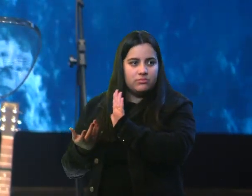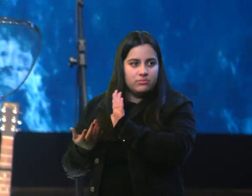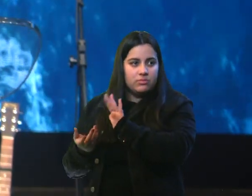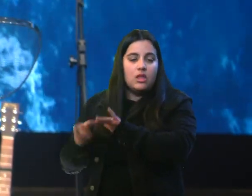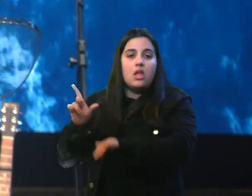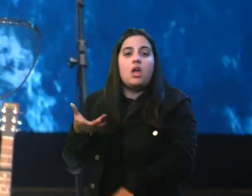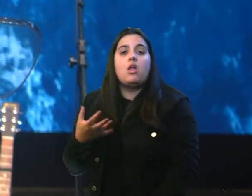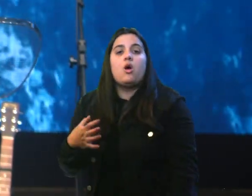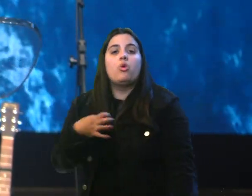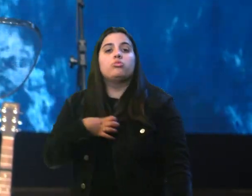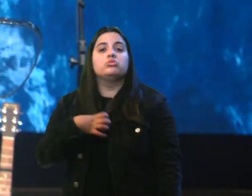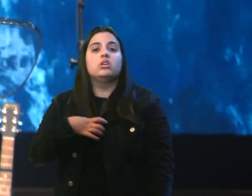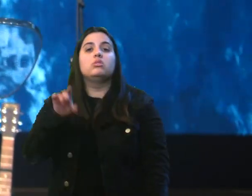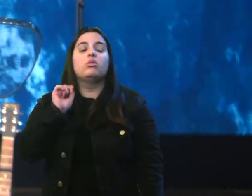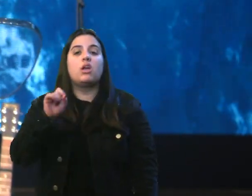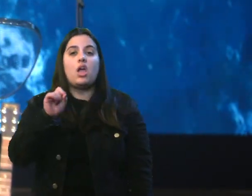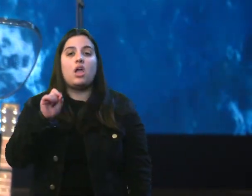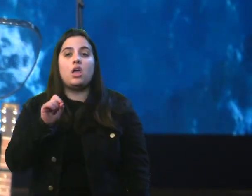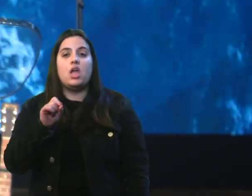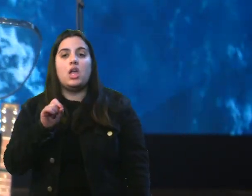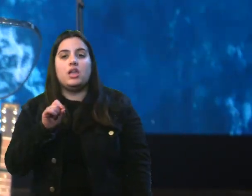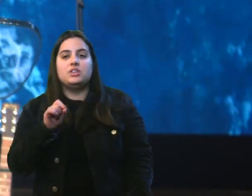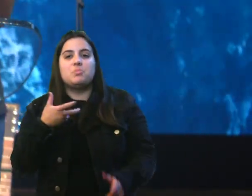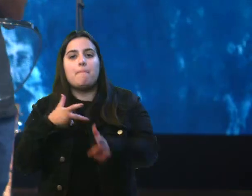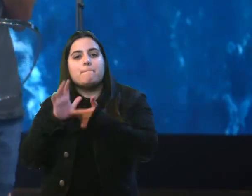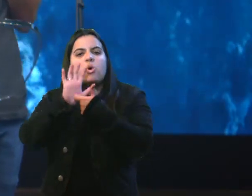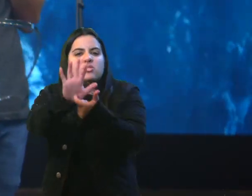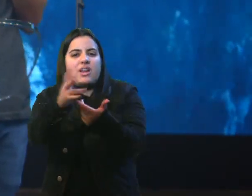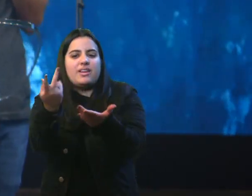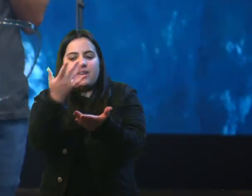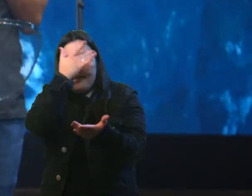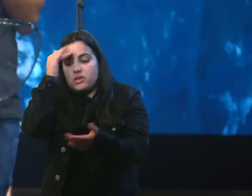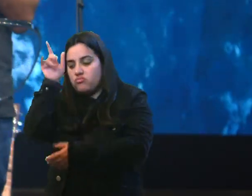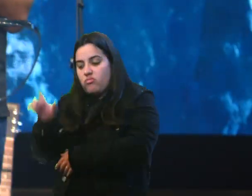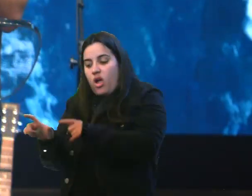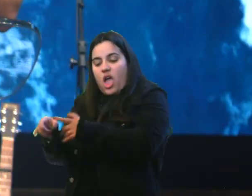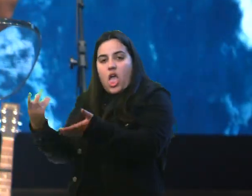Era uma forma de expor o erro.